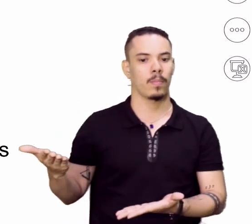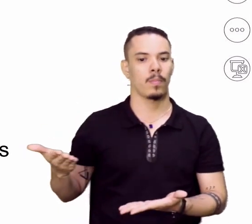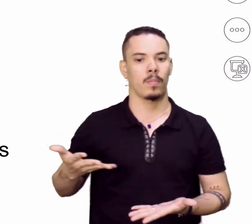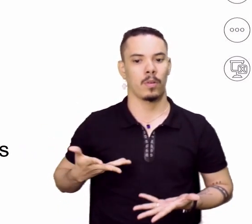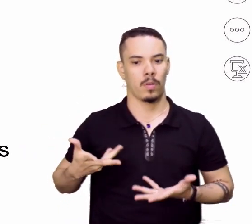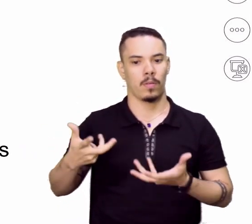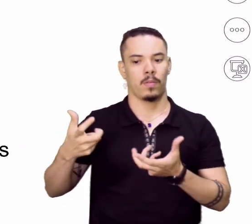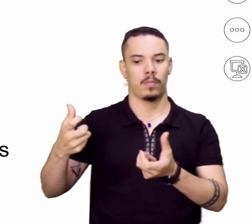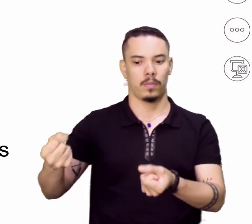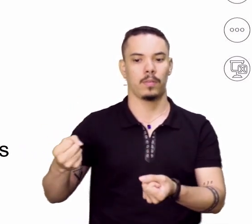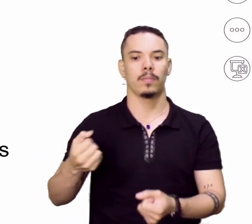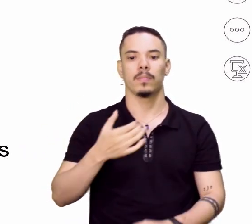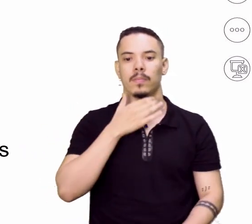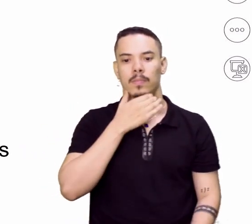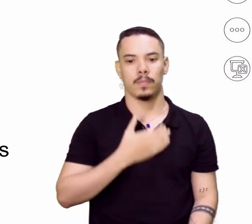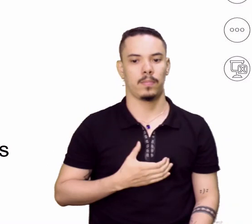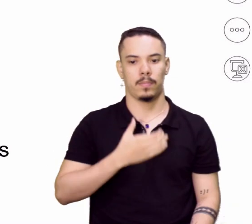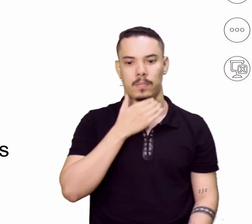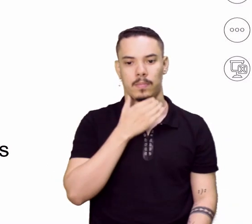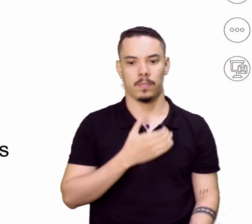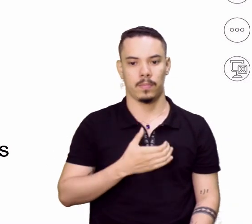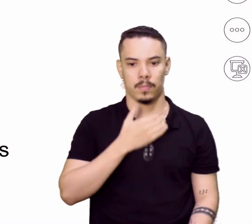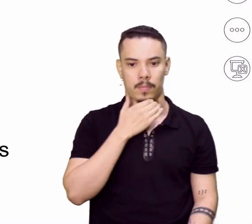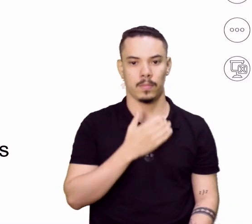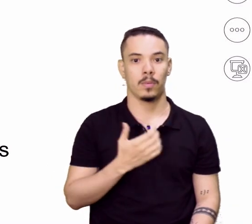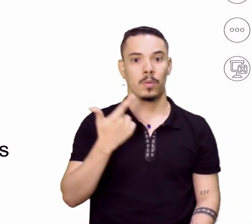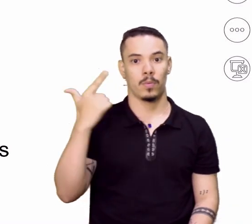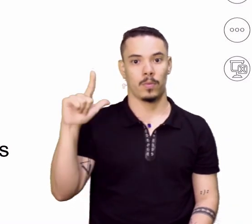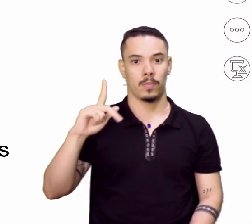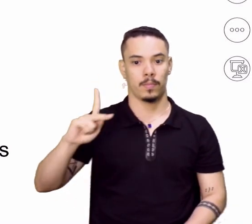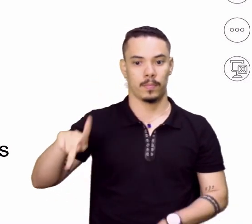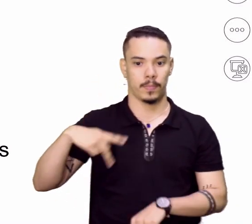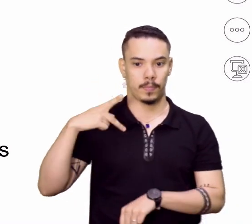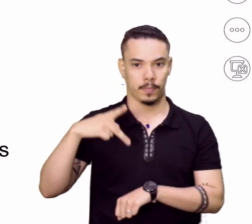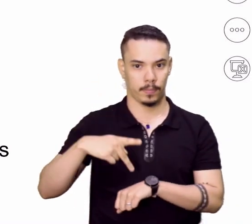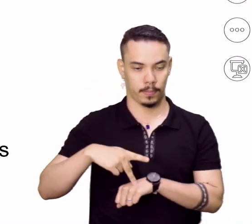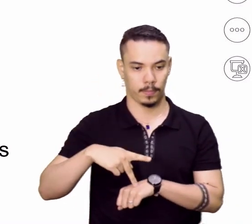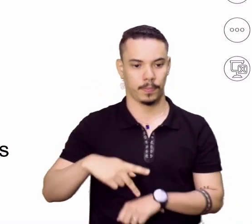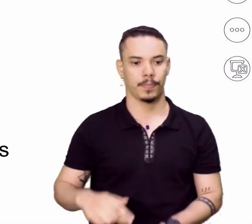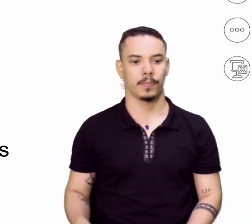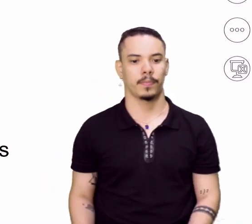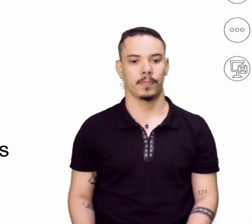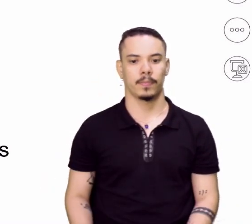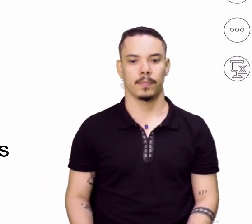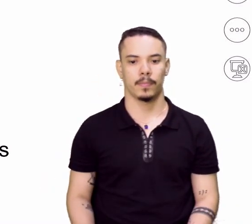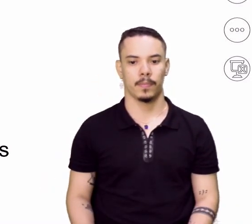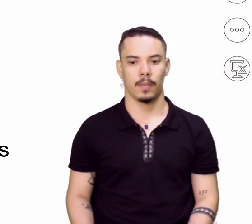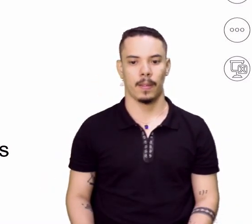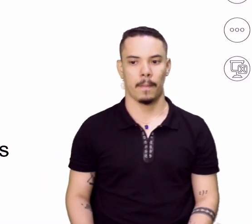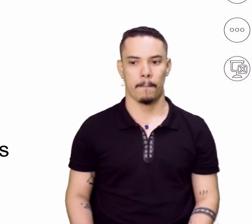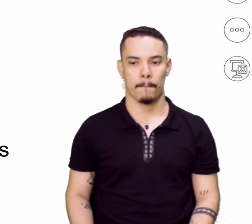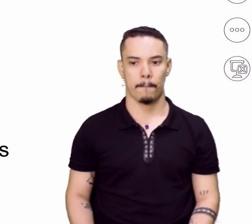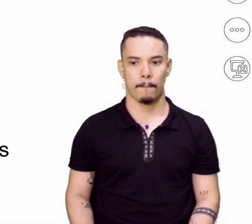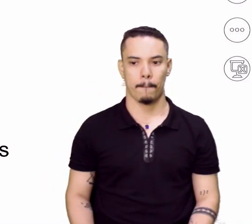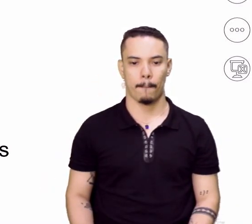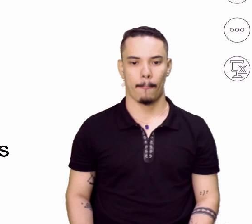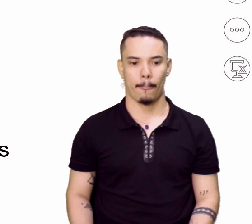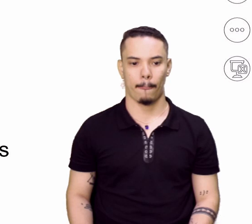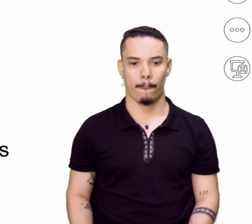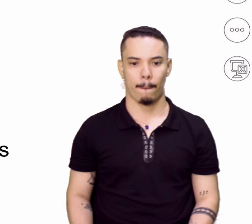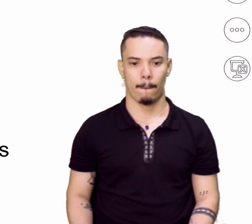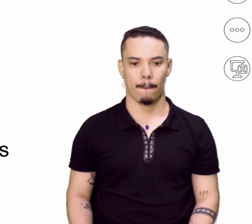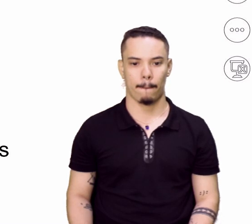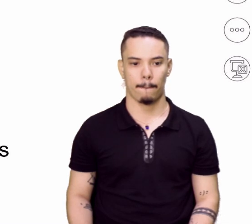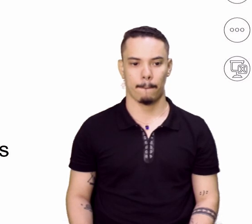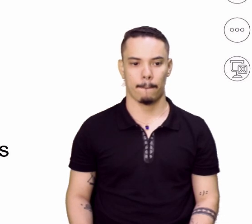passar o Natal na Escócia. Então, nós temos aí a questão